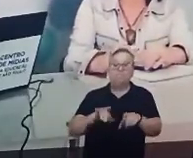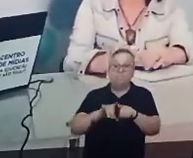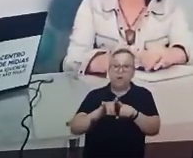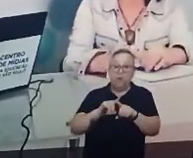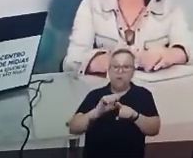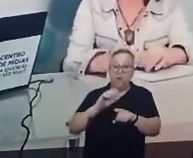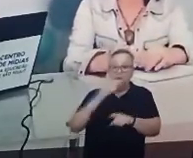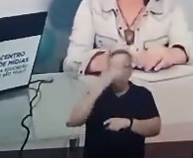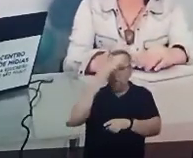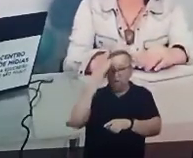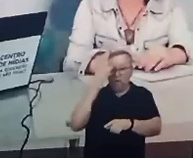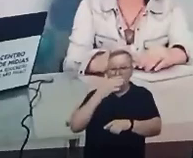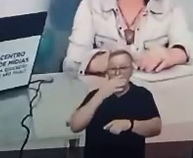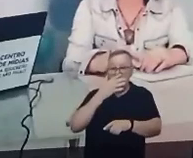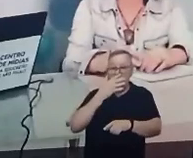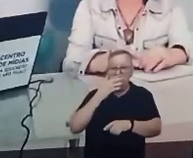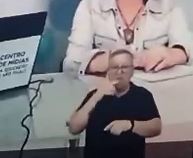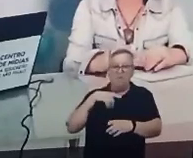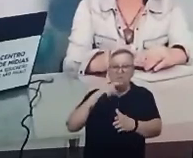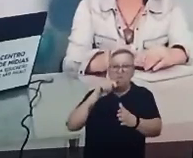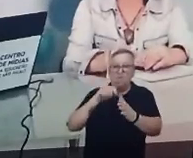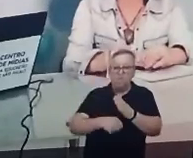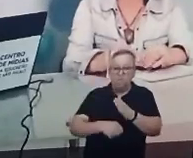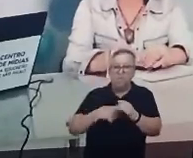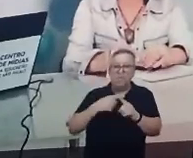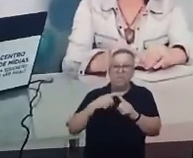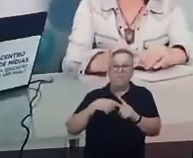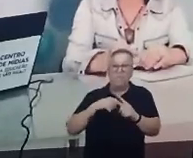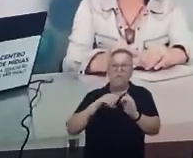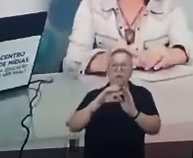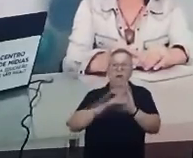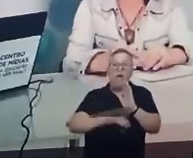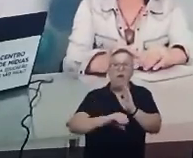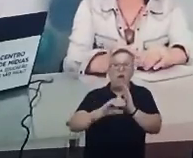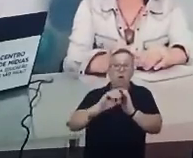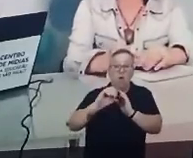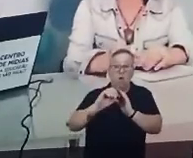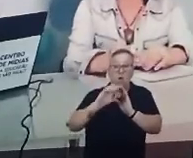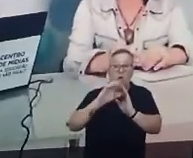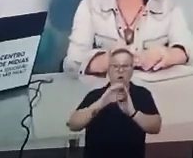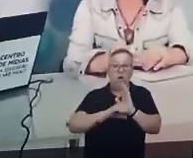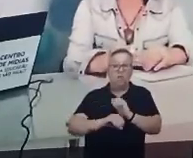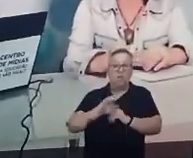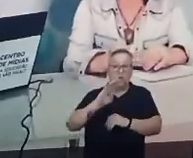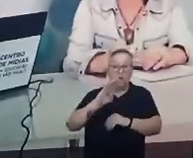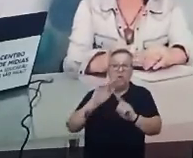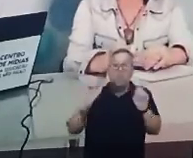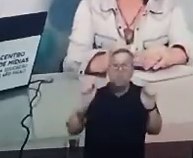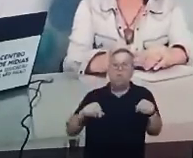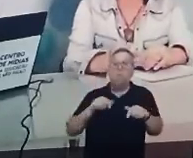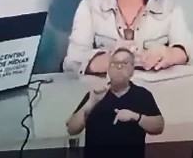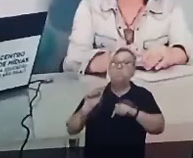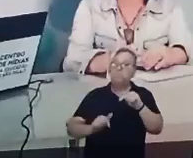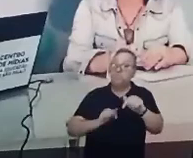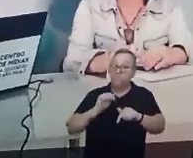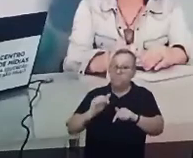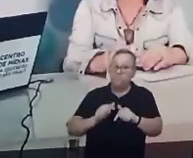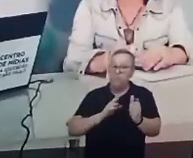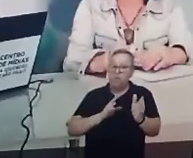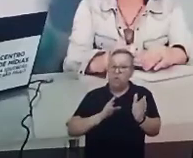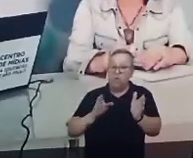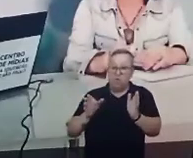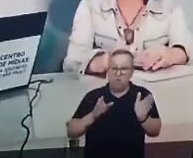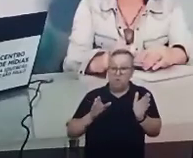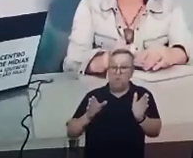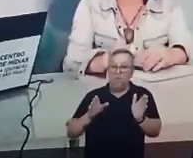Então, o pessoal contratado, seja o categoria O, seja o categoria V, eles podem atuar nos dois